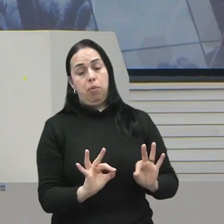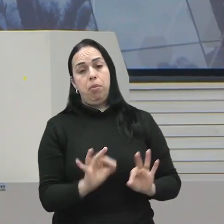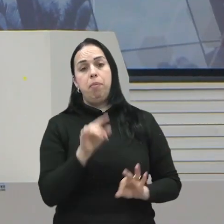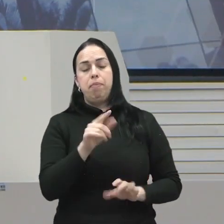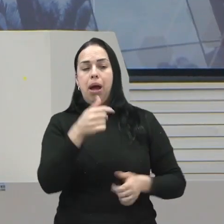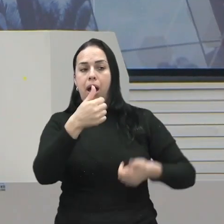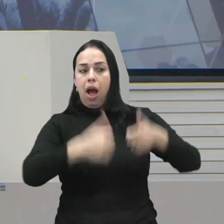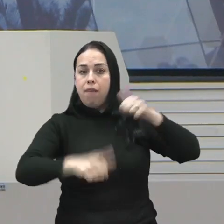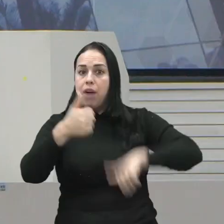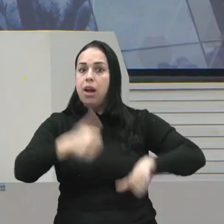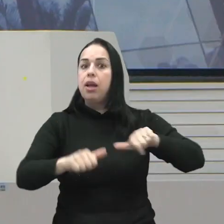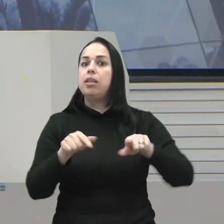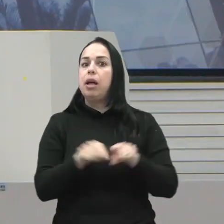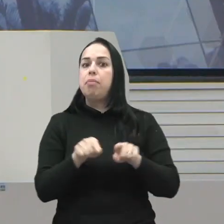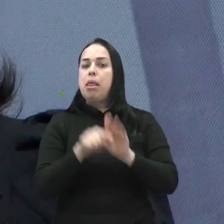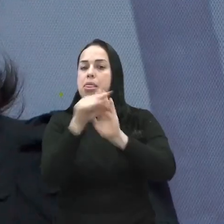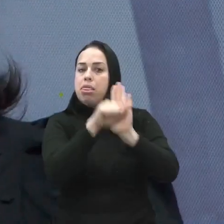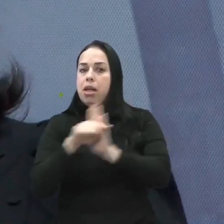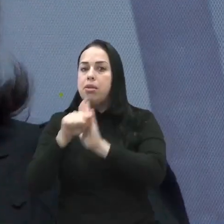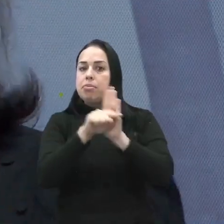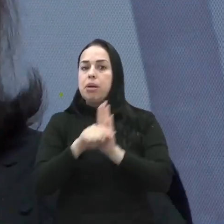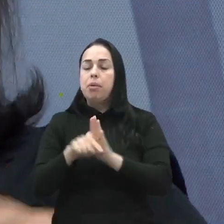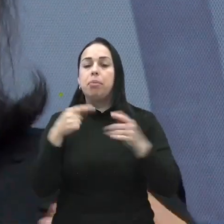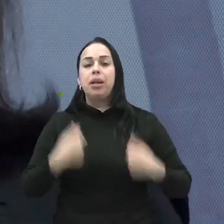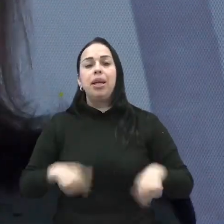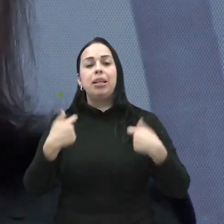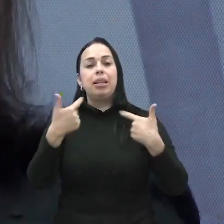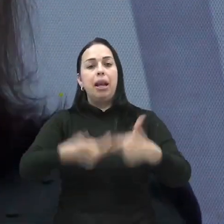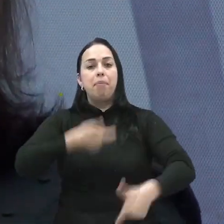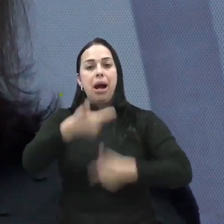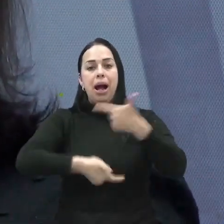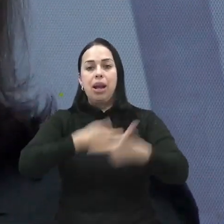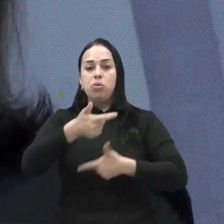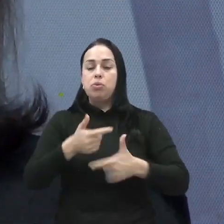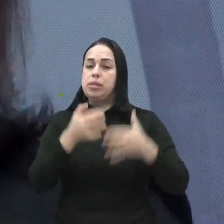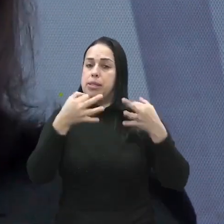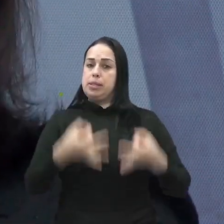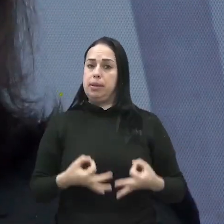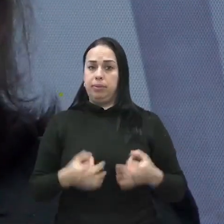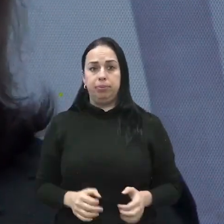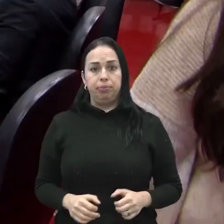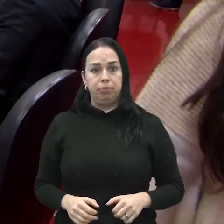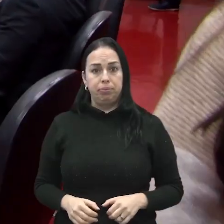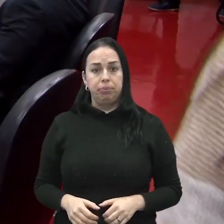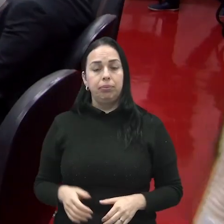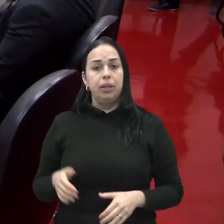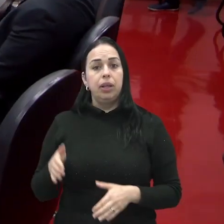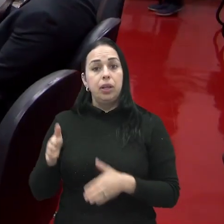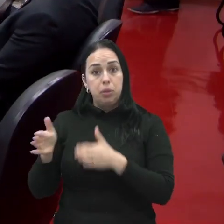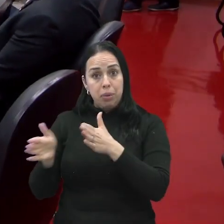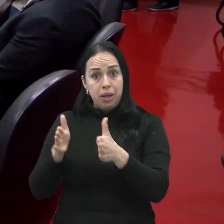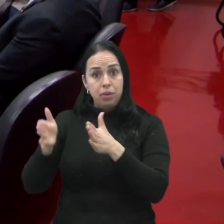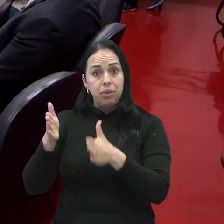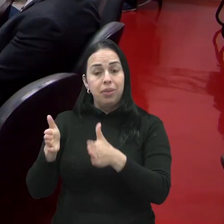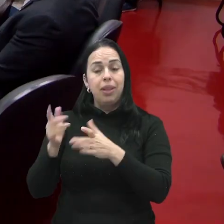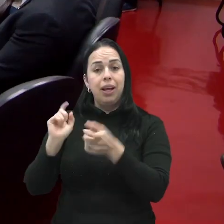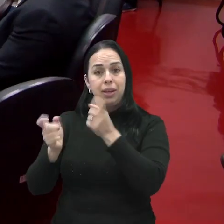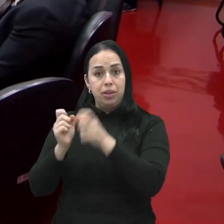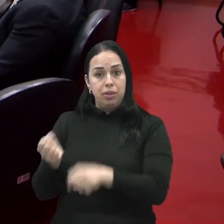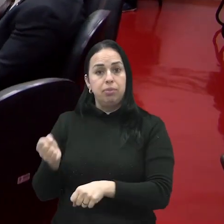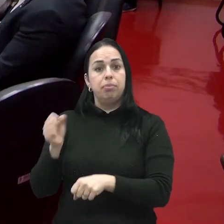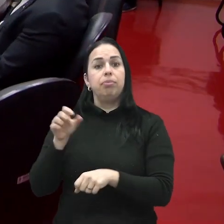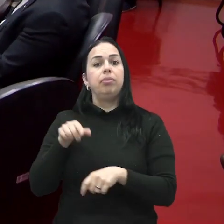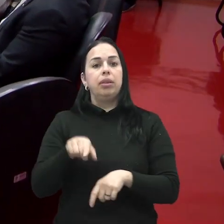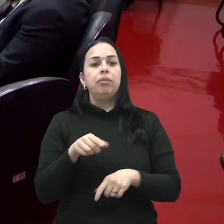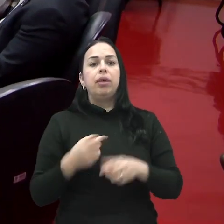competentes para apurar os ocorridos e garantir um ambiente de trabalho digno para os servidores. Ainda durante a sessão foi aprovada